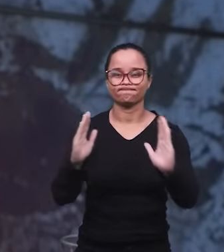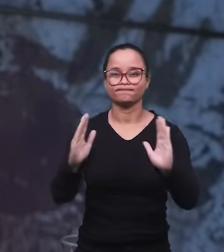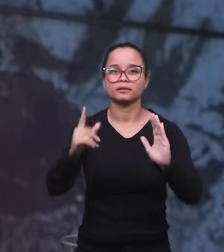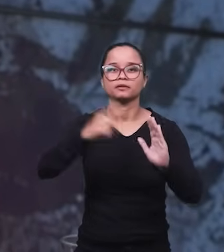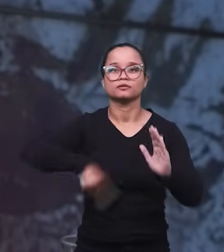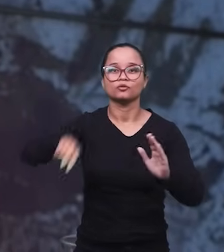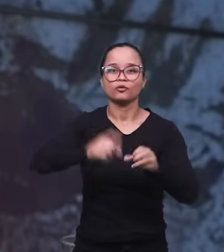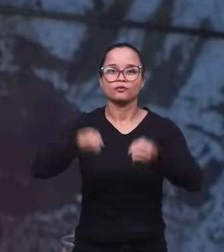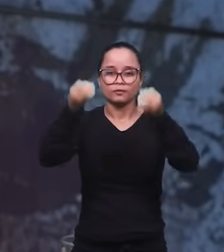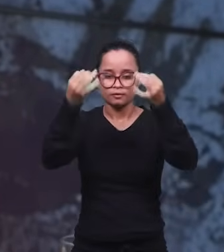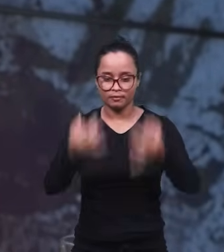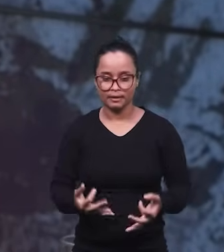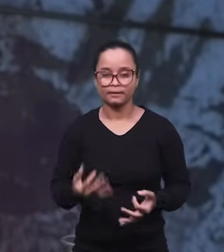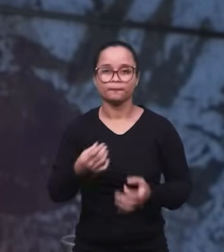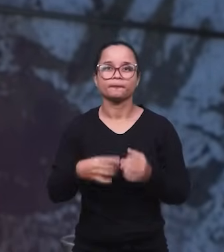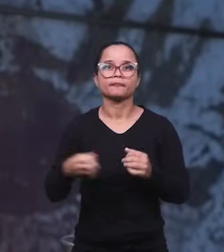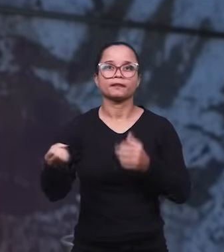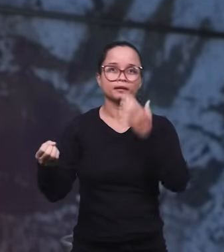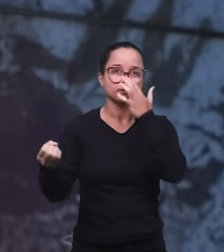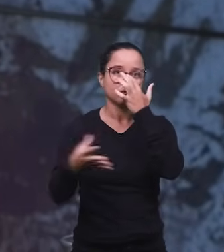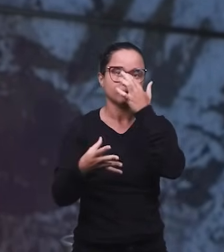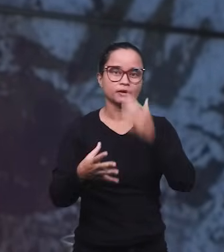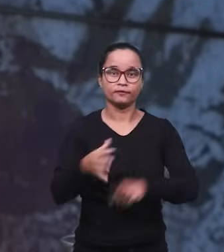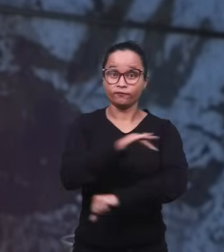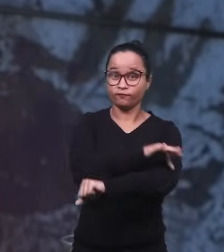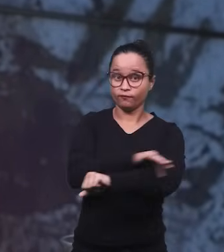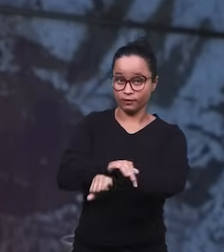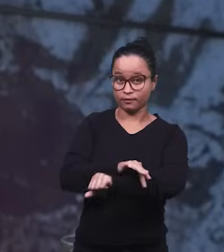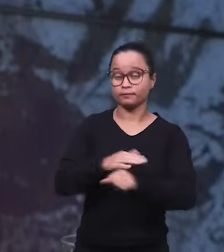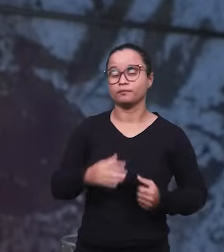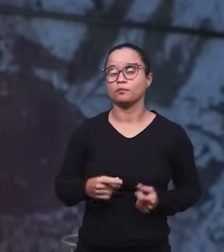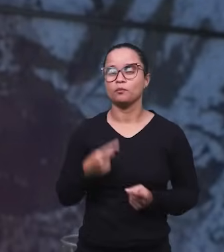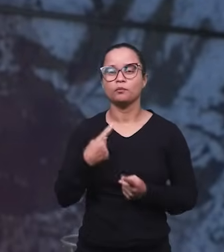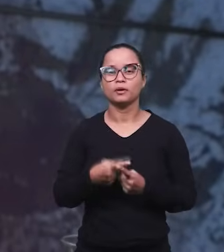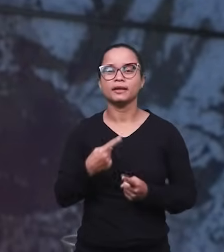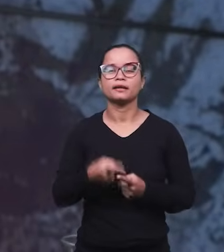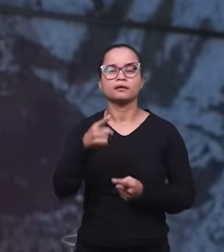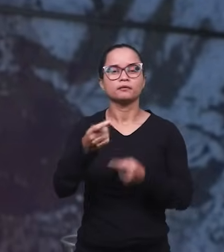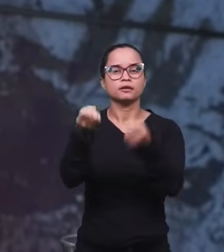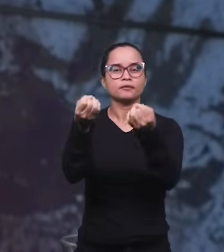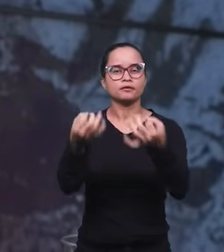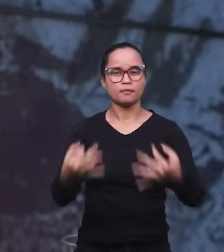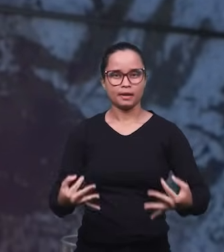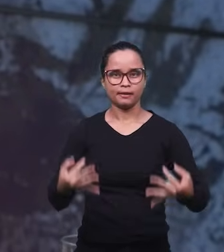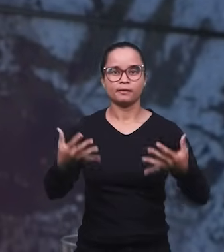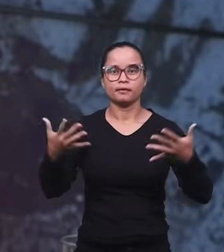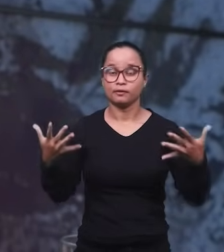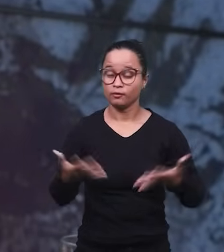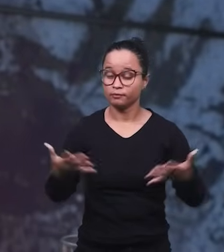gente fala que essa é a nova física, porque ela explica